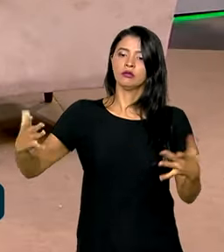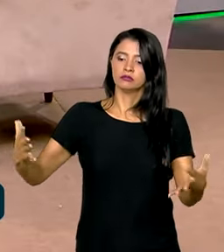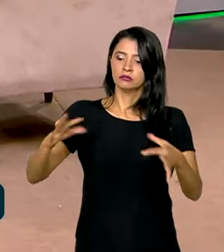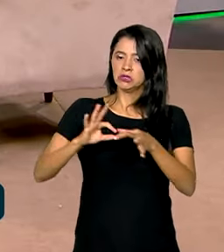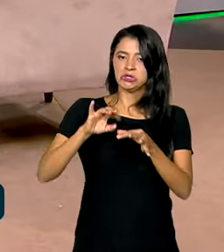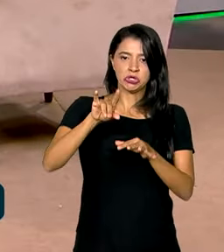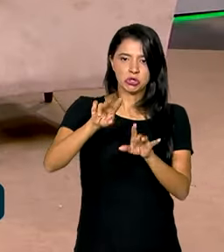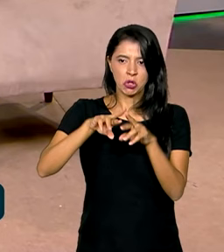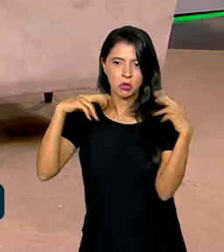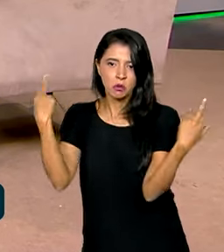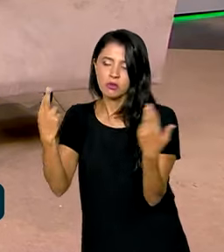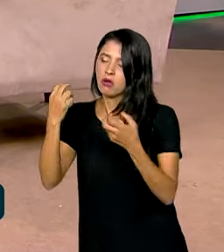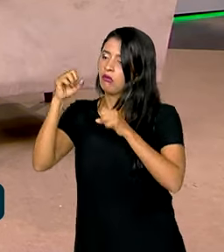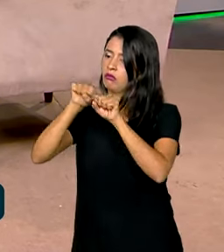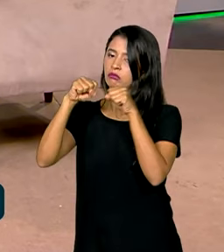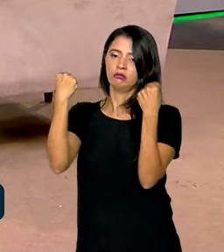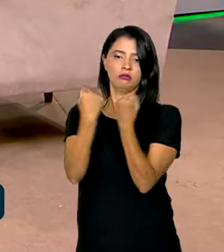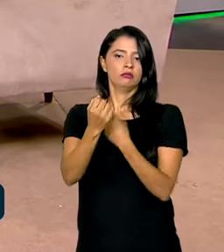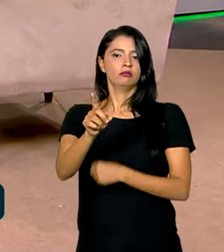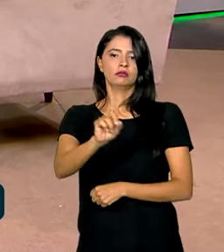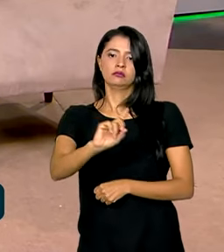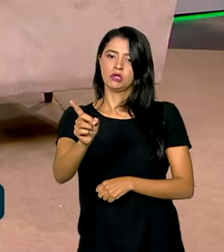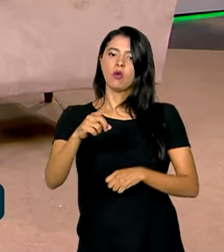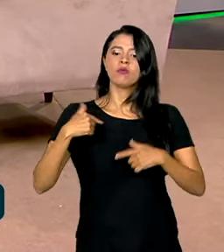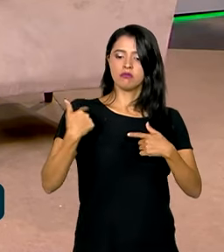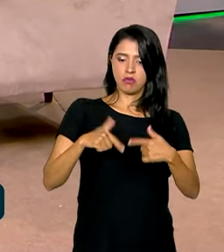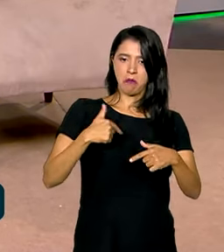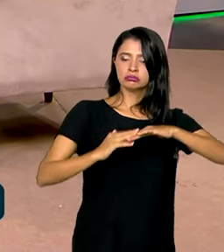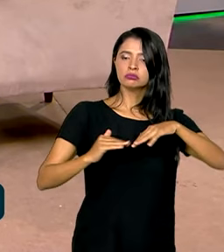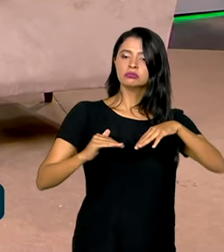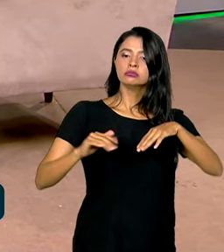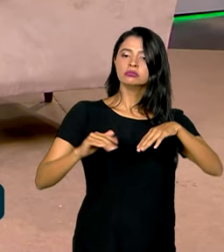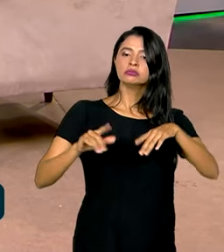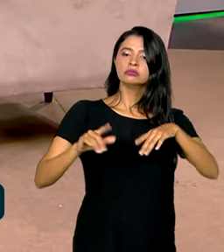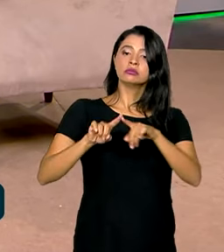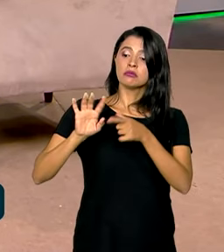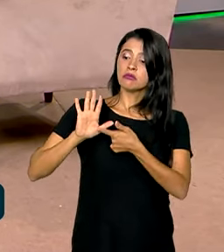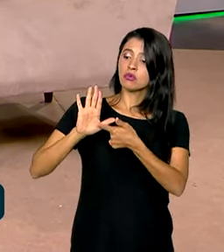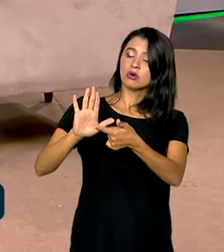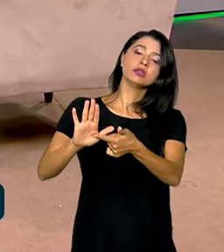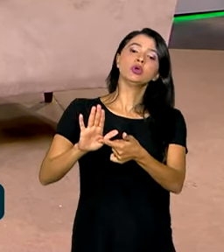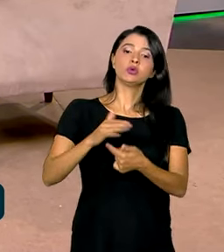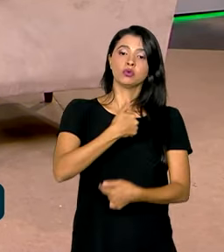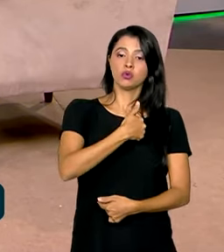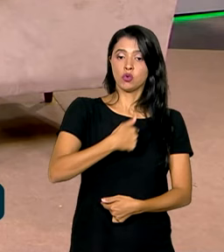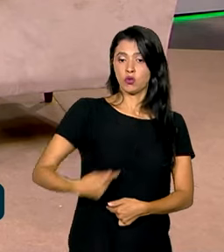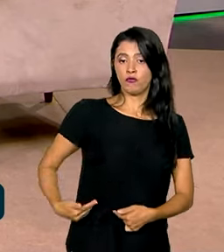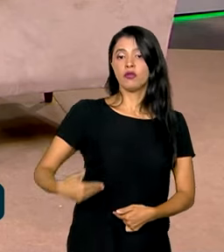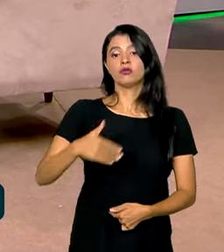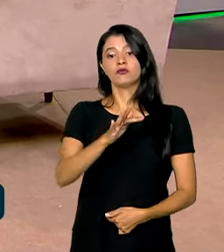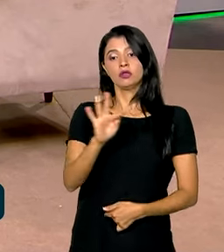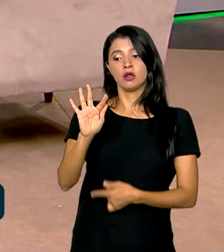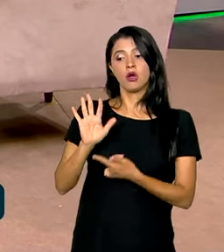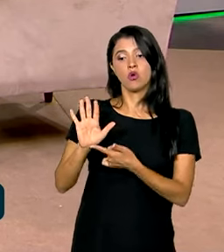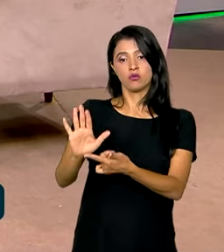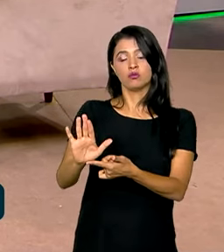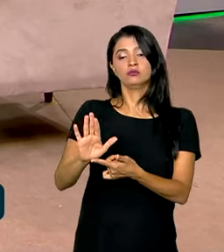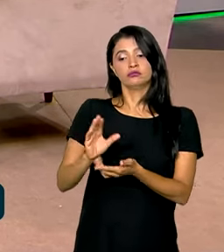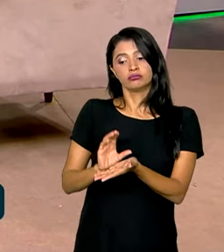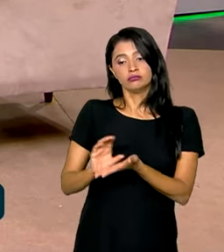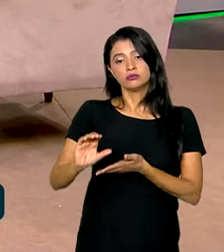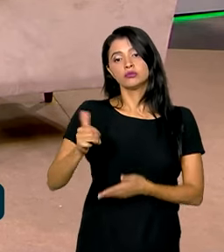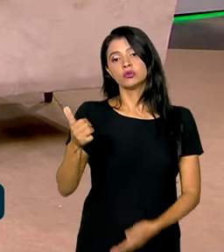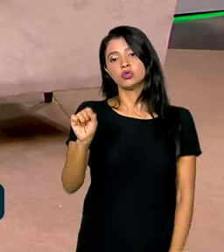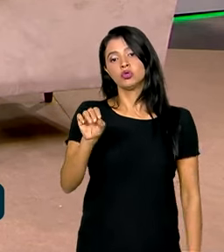ou seminários. Essa integração também se manifesta com o governo federal alocou. São 18 bilhões